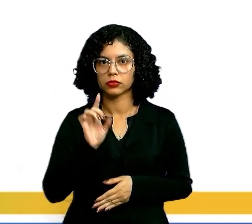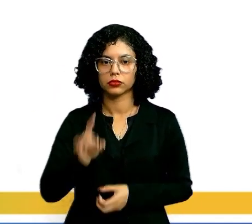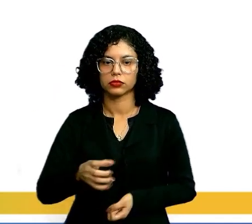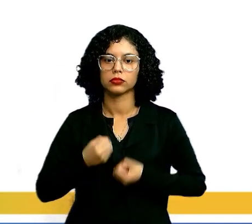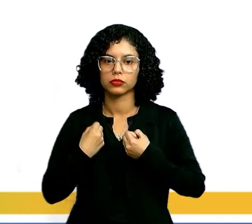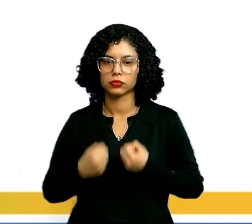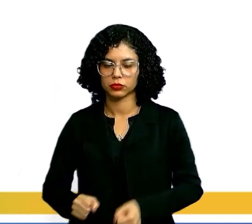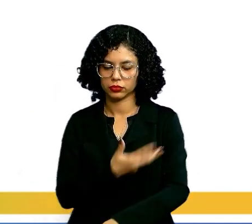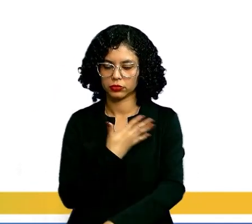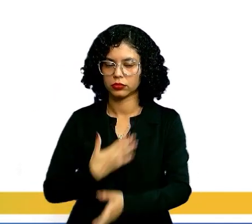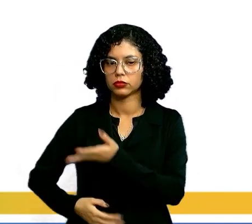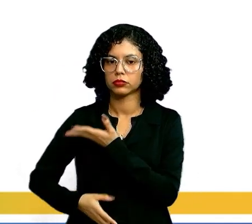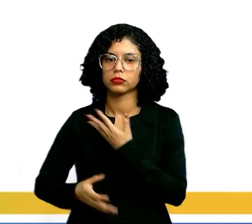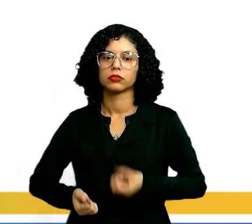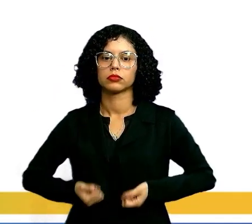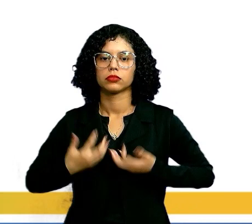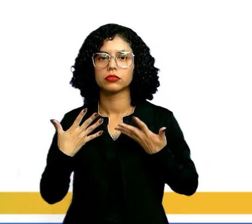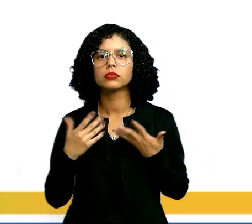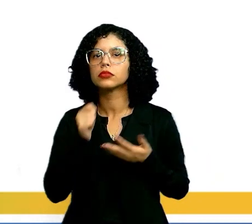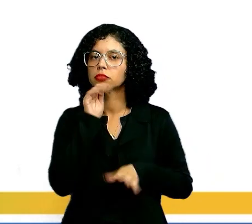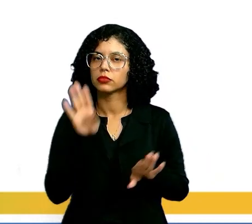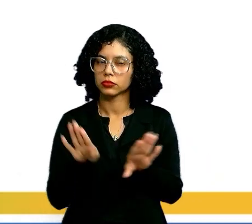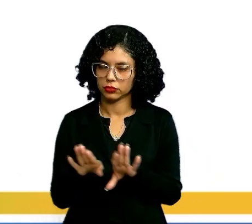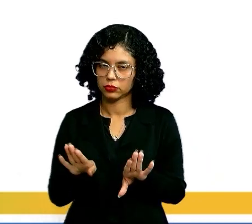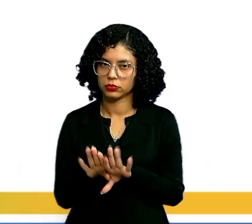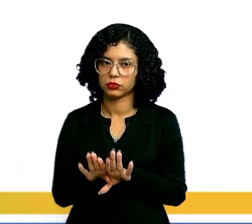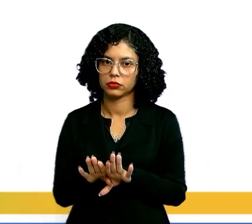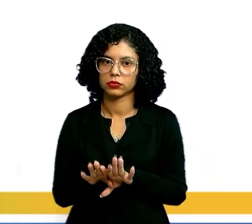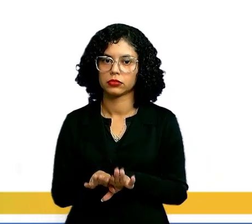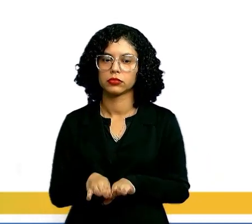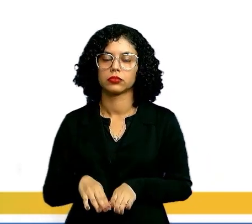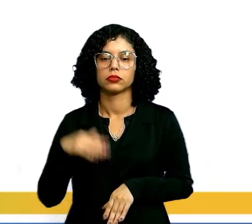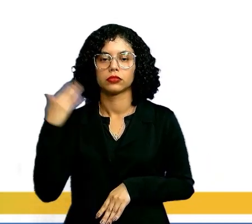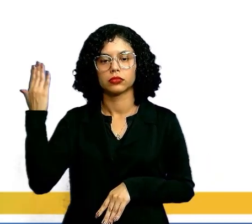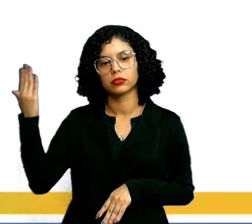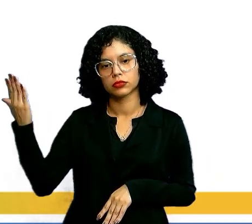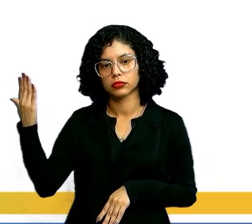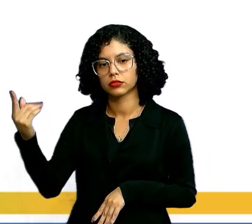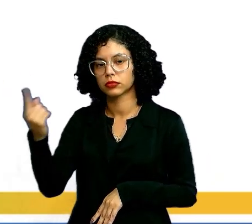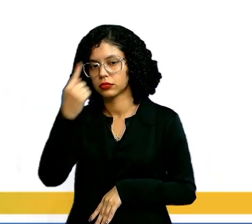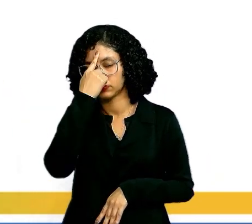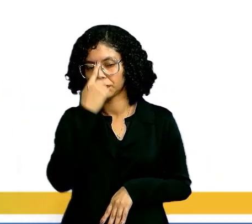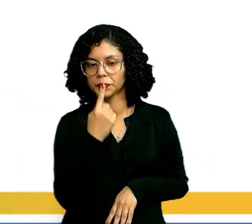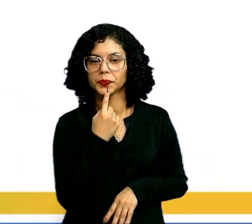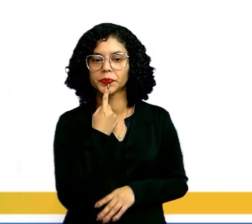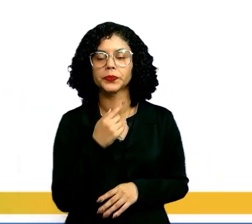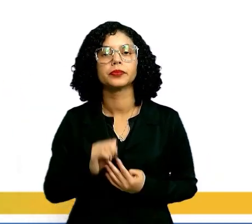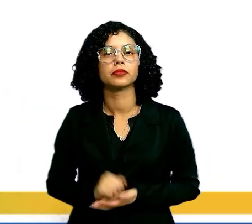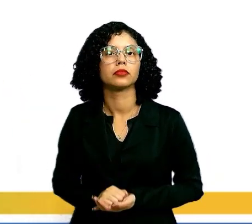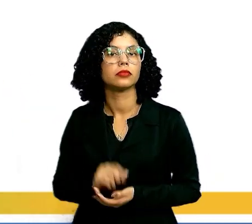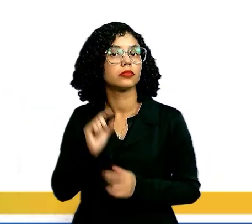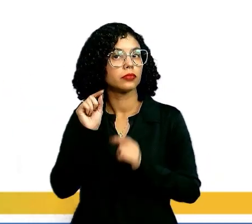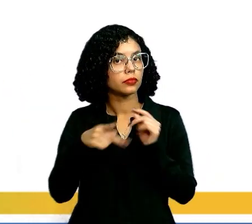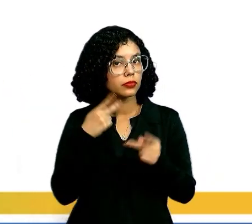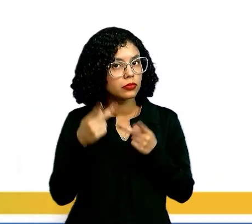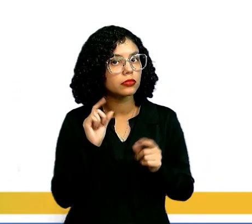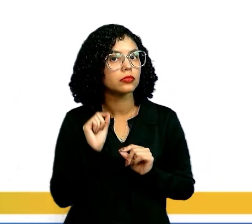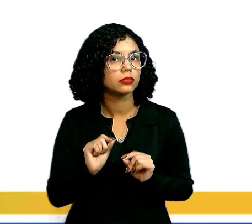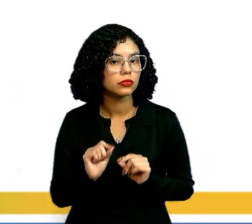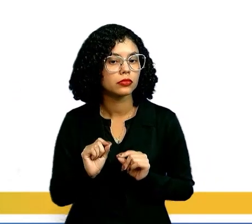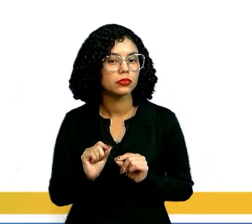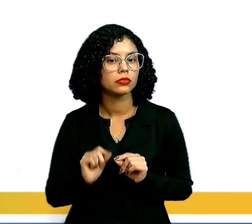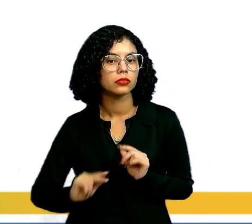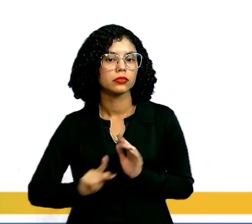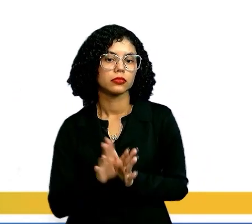sentimentos então aí ele vai criar a alegoria da Carruagem Nós estamos vendo aí a imagem que vai justamente falar sobre isso